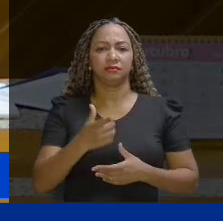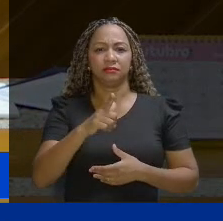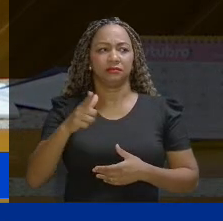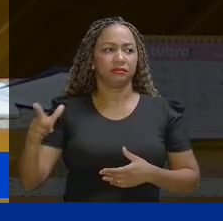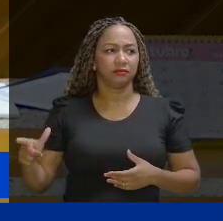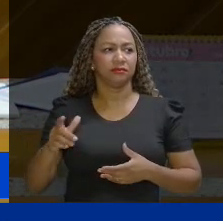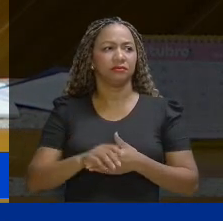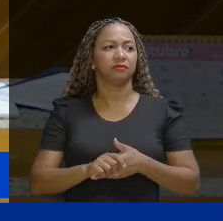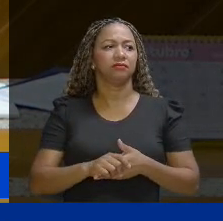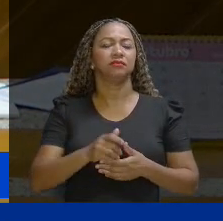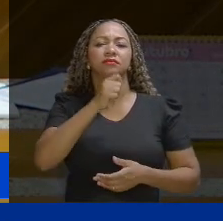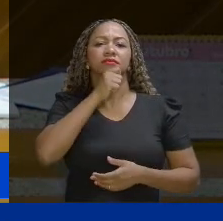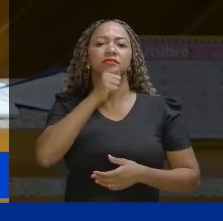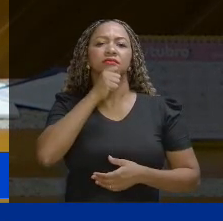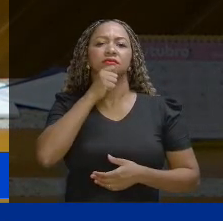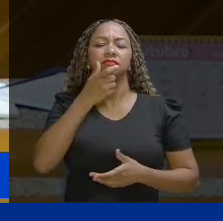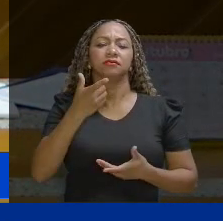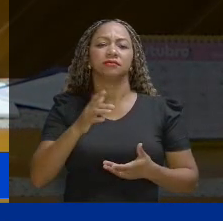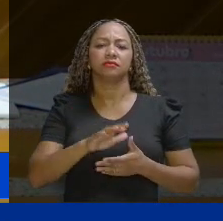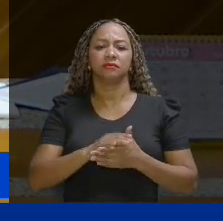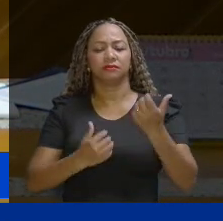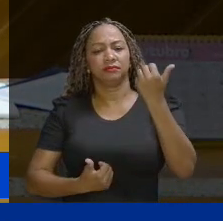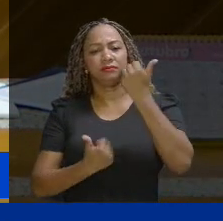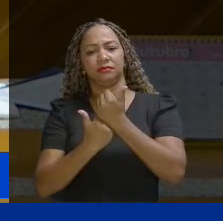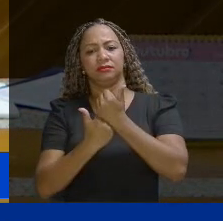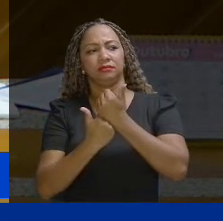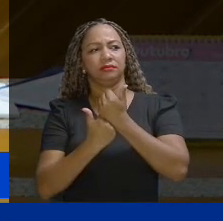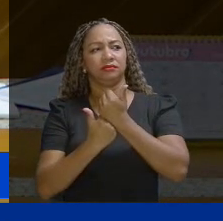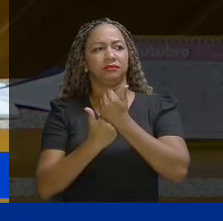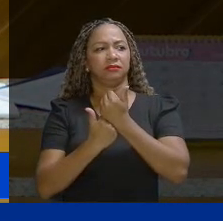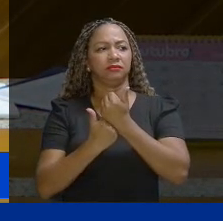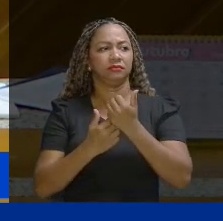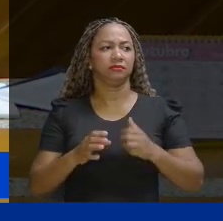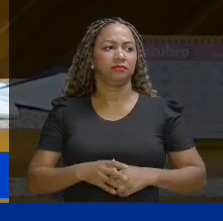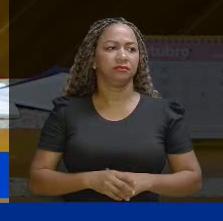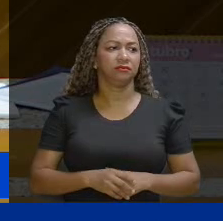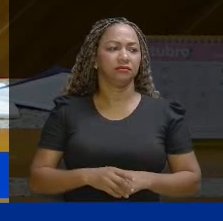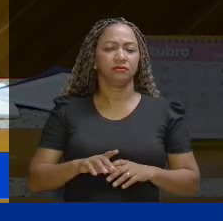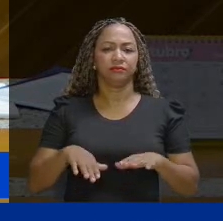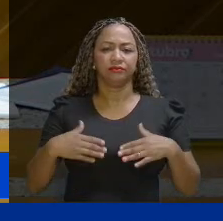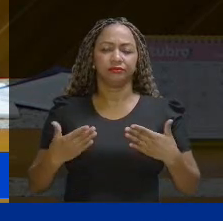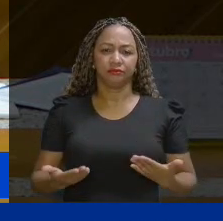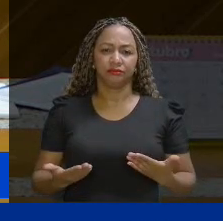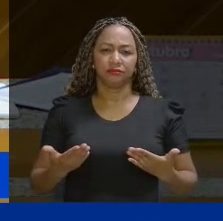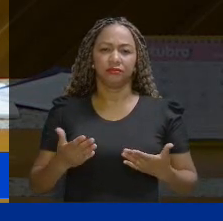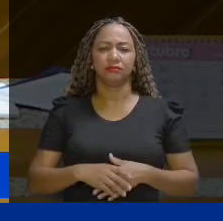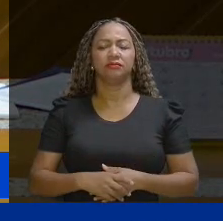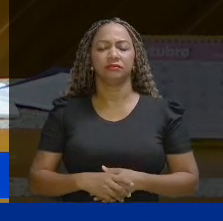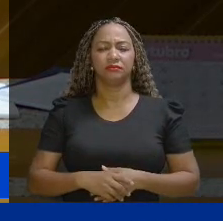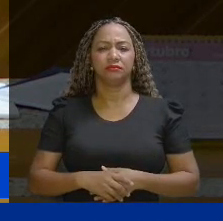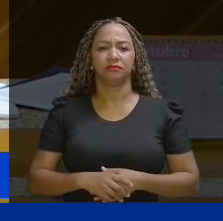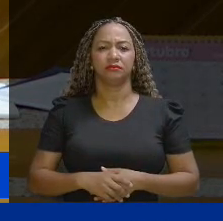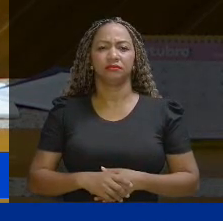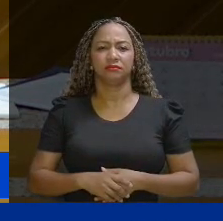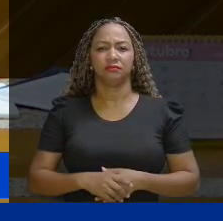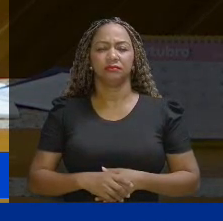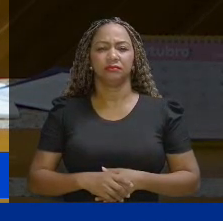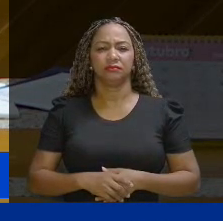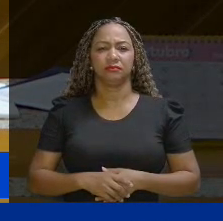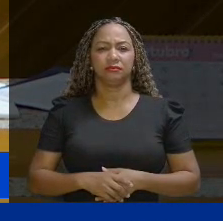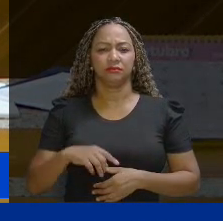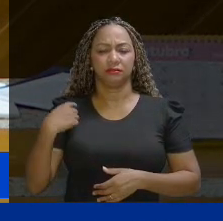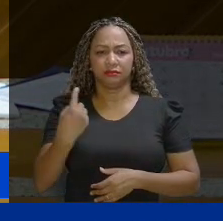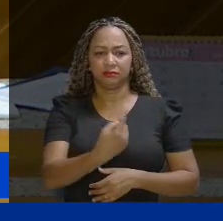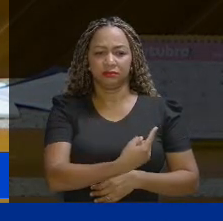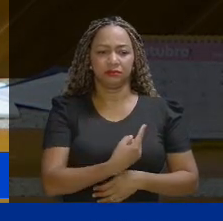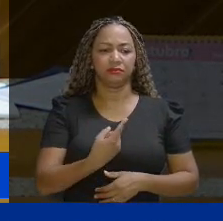houve nomeação ainda do substituto ou da substituta. Então, evidentemente que, em tese,